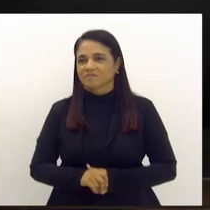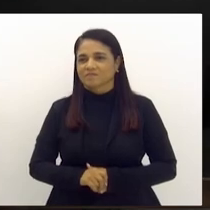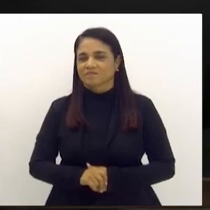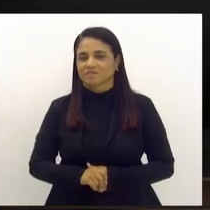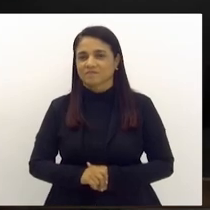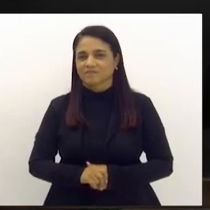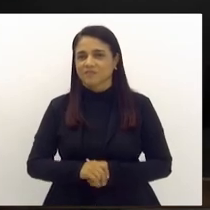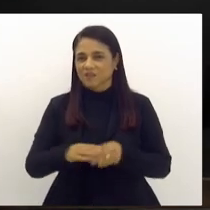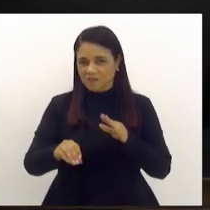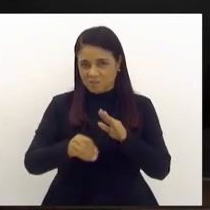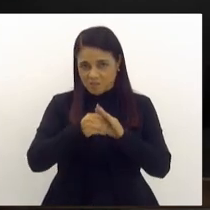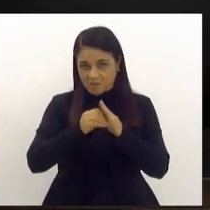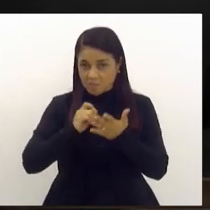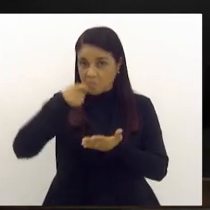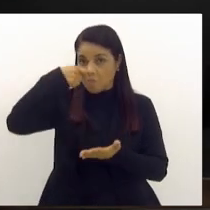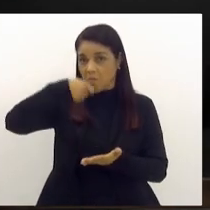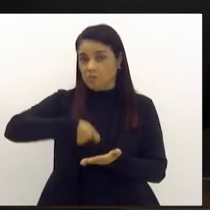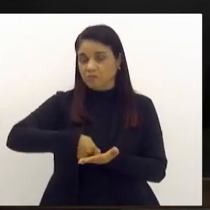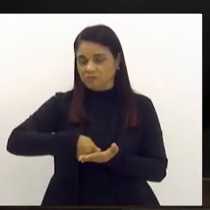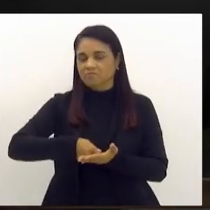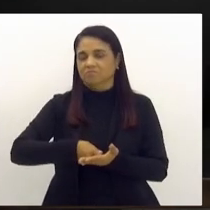É emenda impositiva, perfeito.